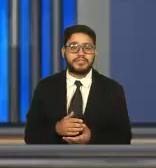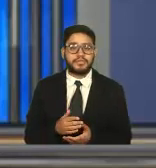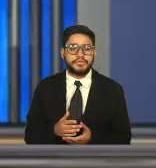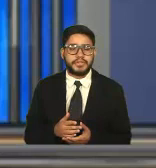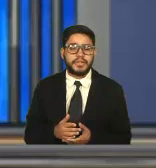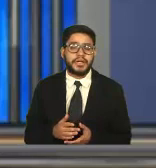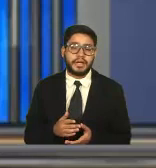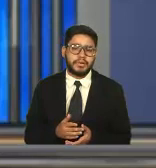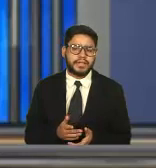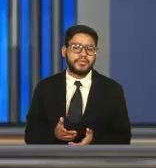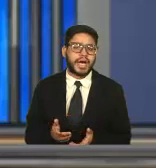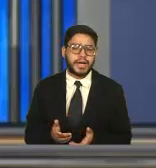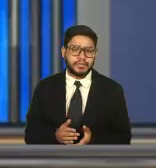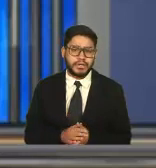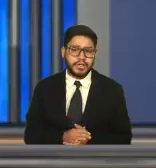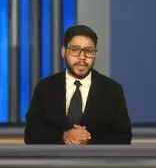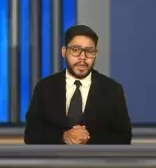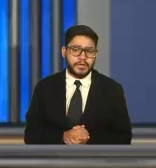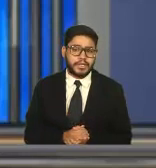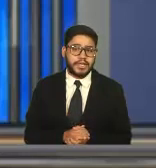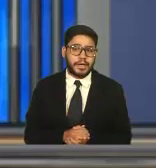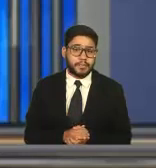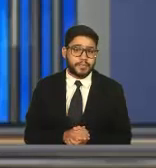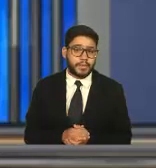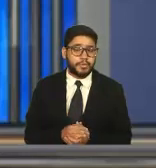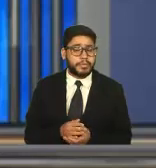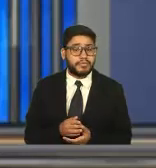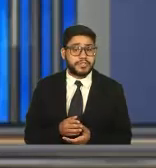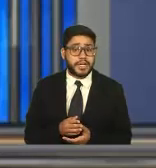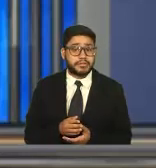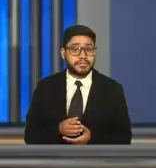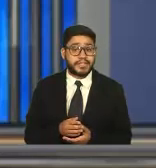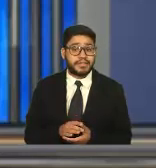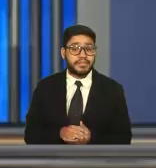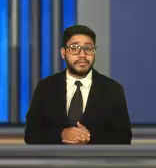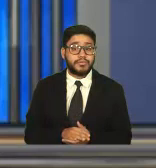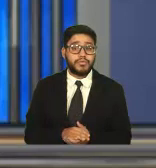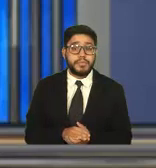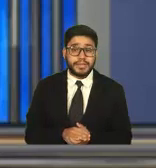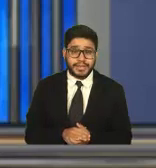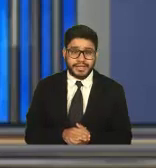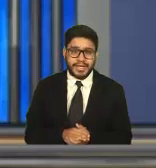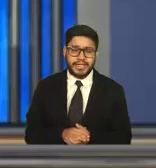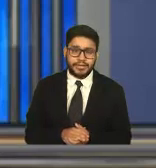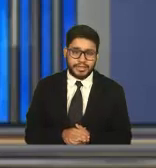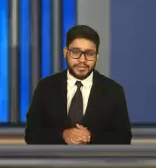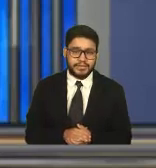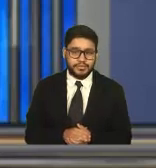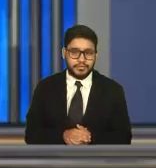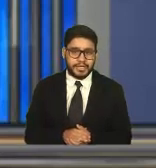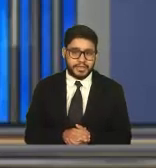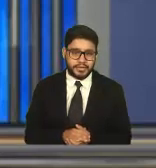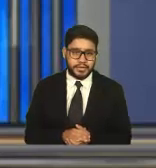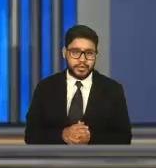criaturinha mais fofa é um caso raro E olha que legal o bebê foi gerado Sem intervenção humana é a